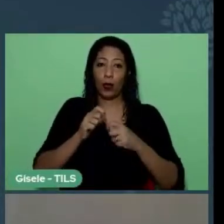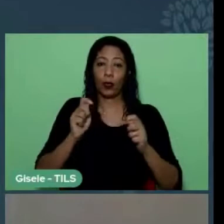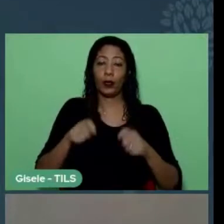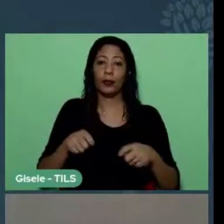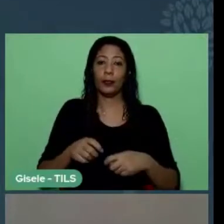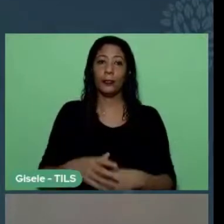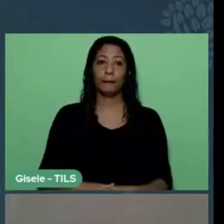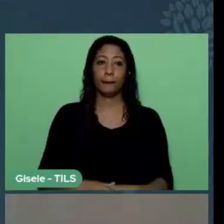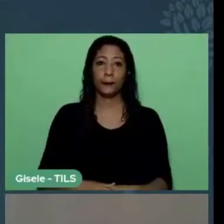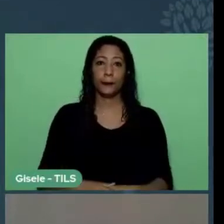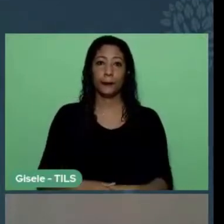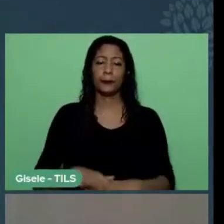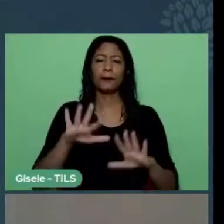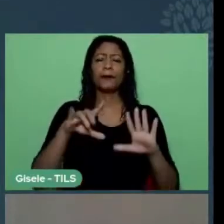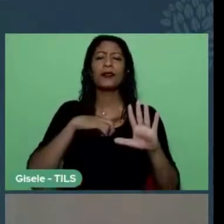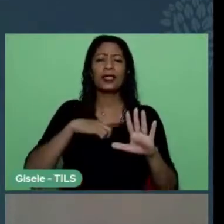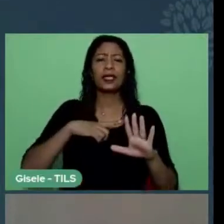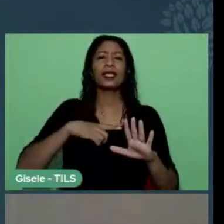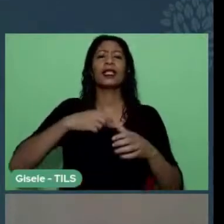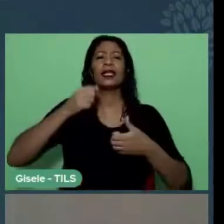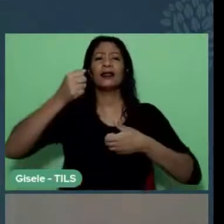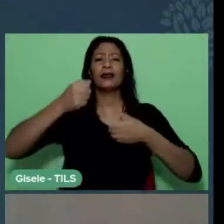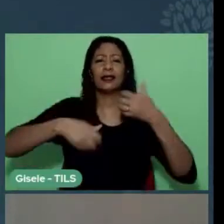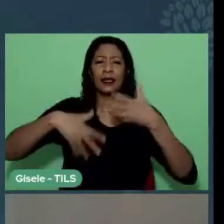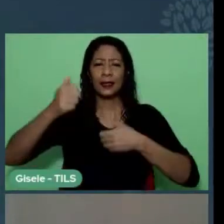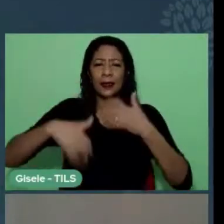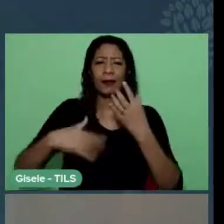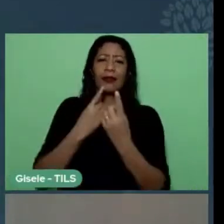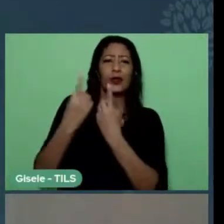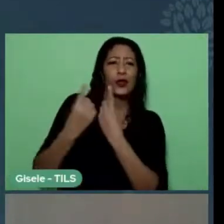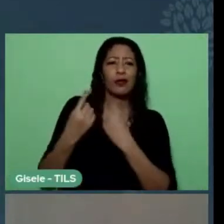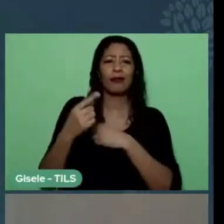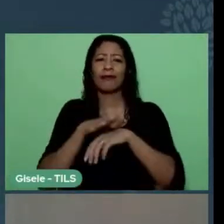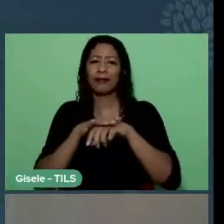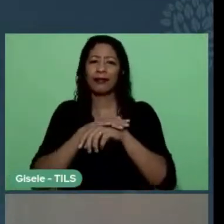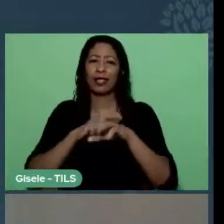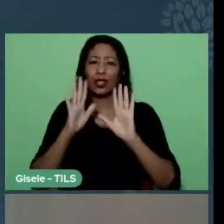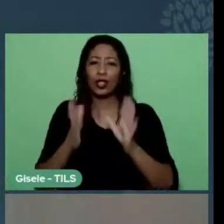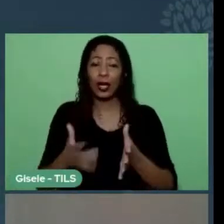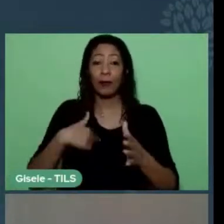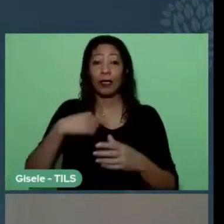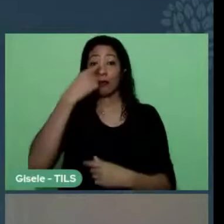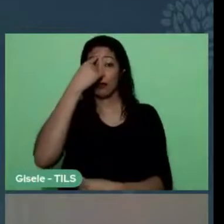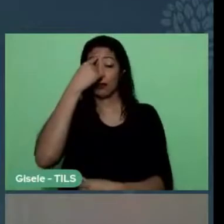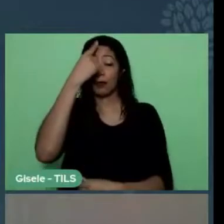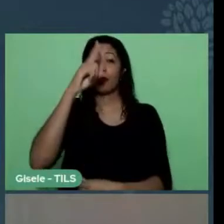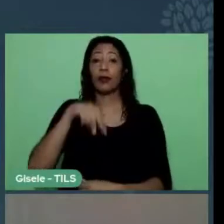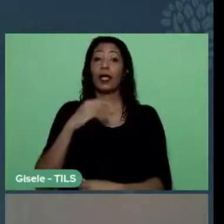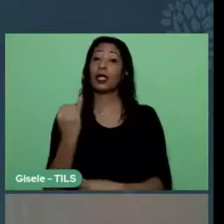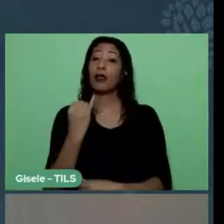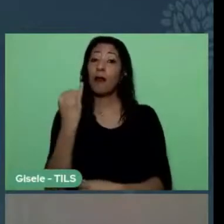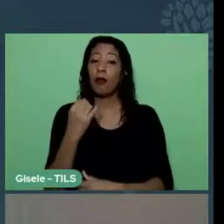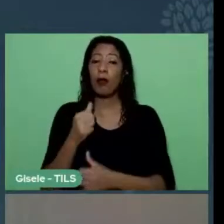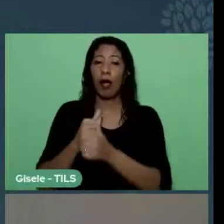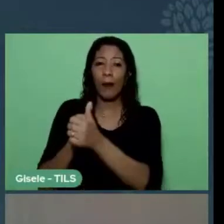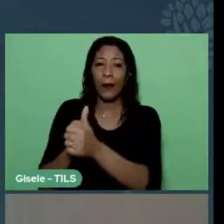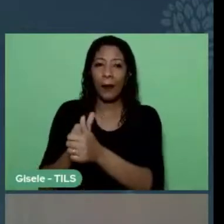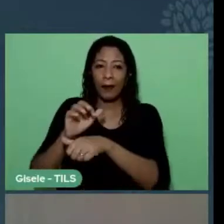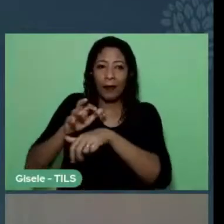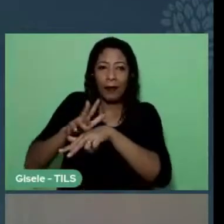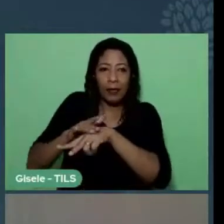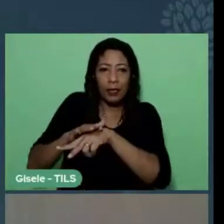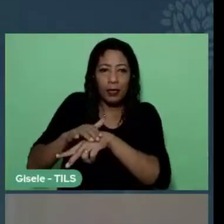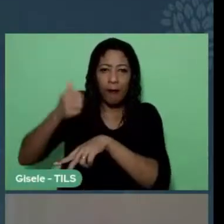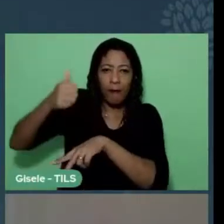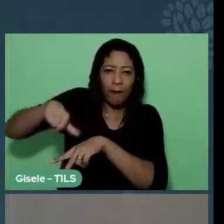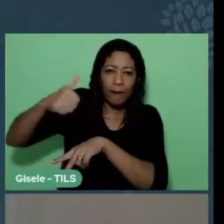Vocês já tiveram aí bastante discussão sobre isso, eu só queria lembrar que é muito importante para a gente, no acompanhamento do paciente, fazer a avaliação